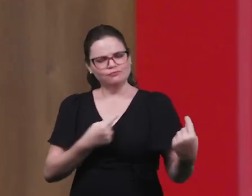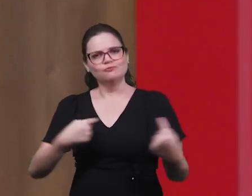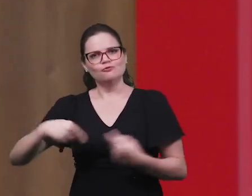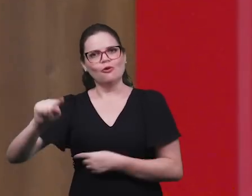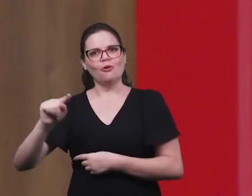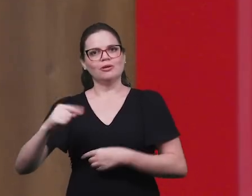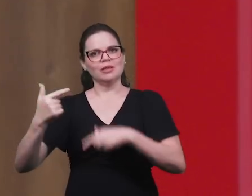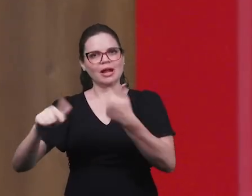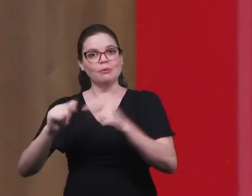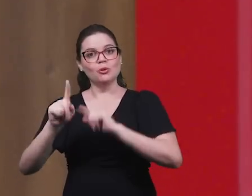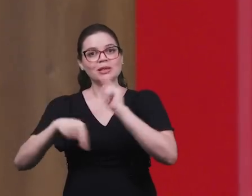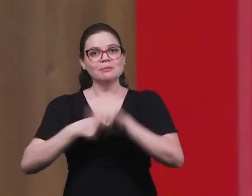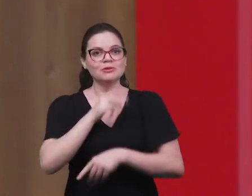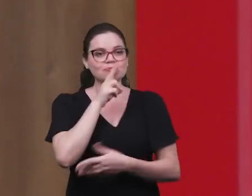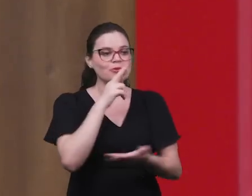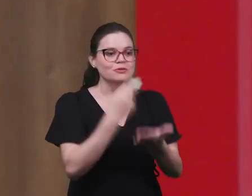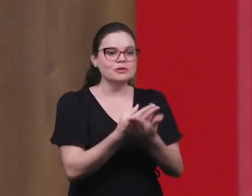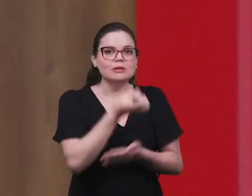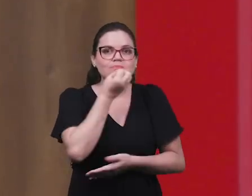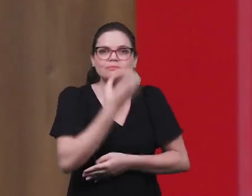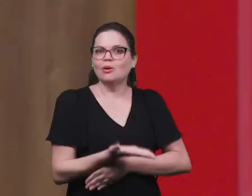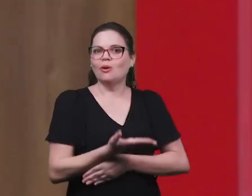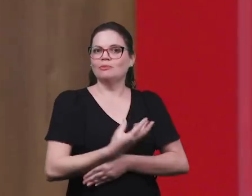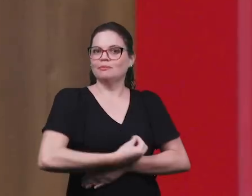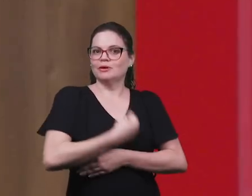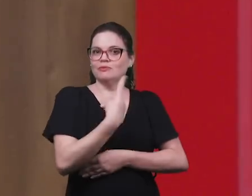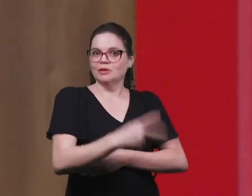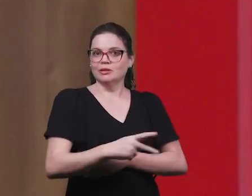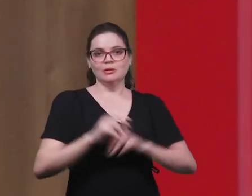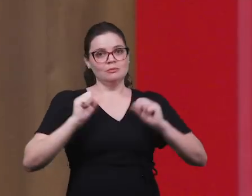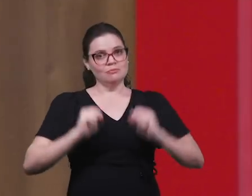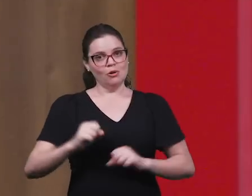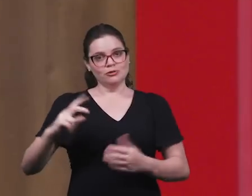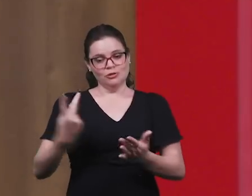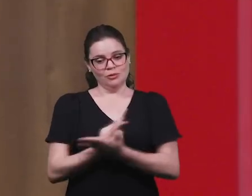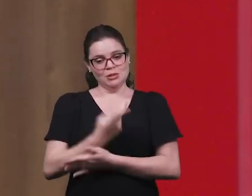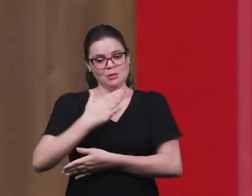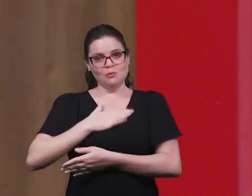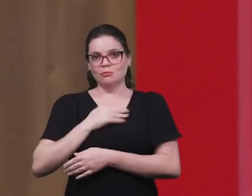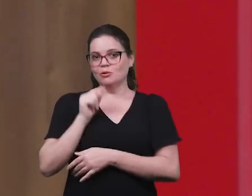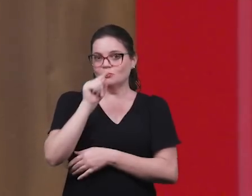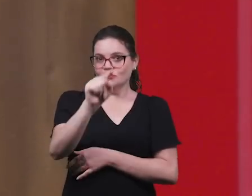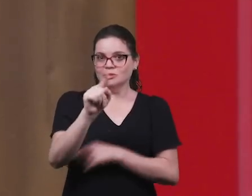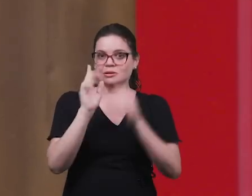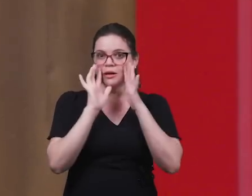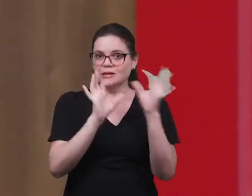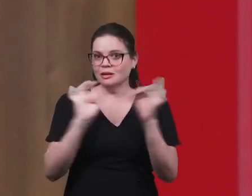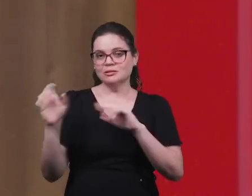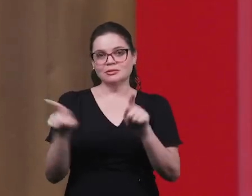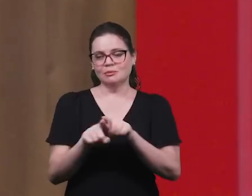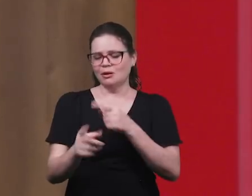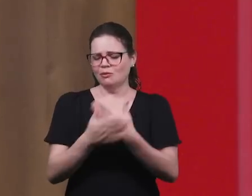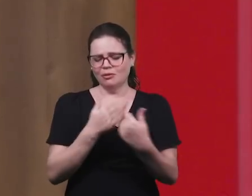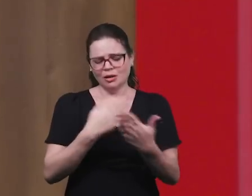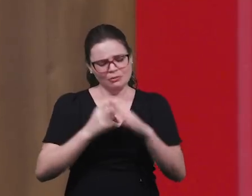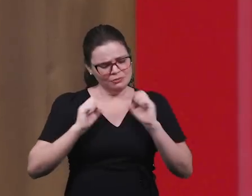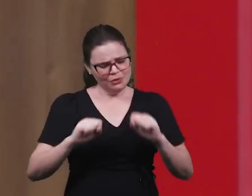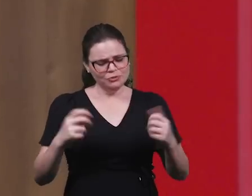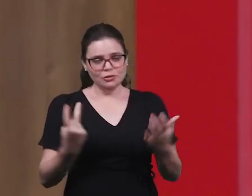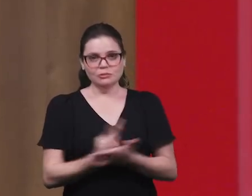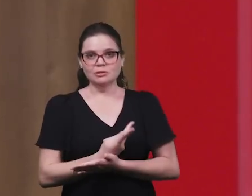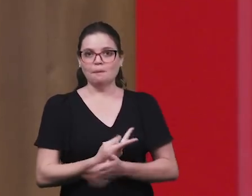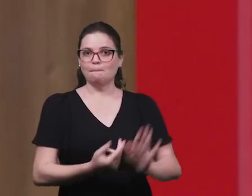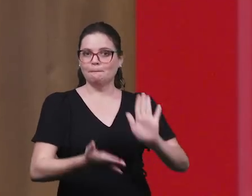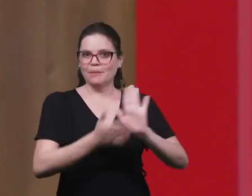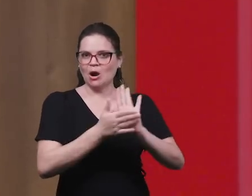Então, isso pode acontecer comigo, Wallace, com você, isso pode acontecer com você que nos assiste, com qualquer um de nós. As